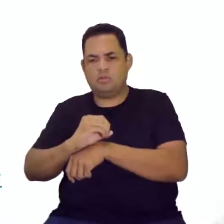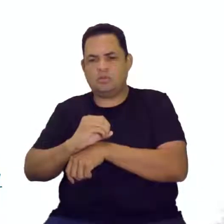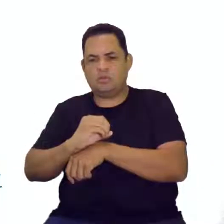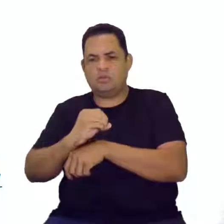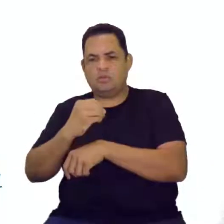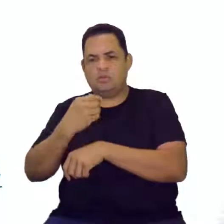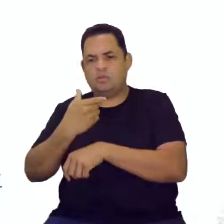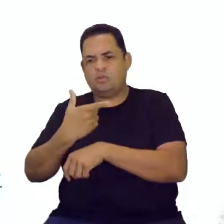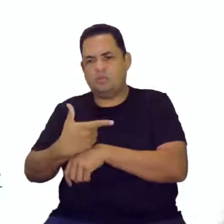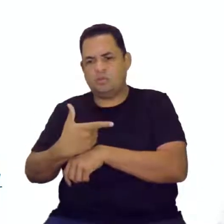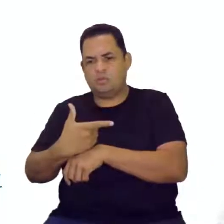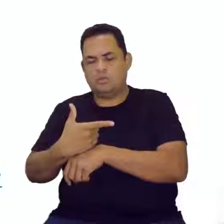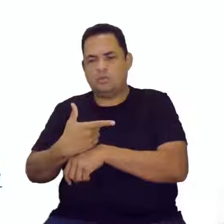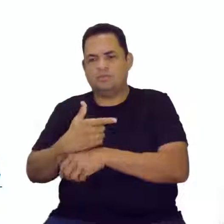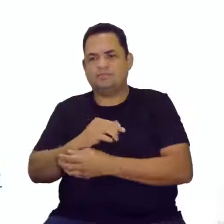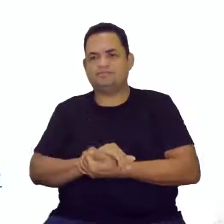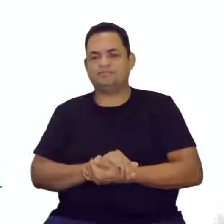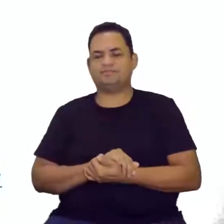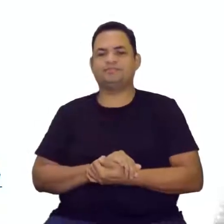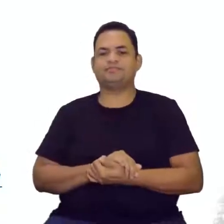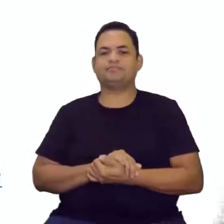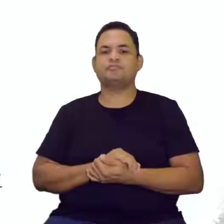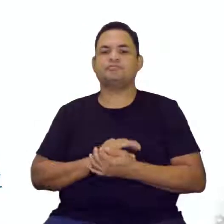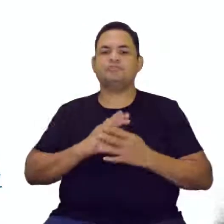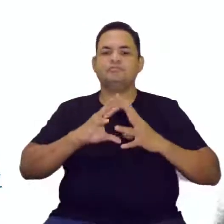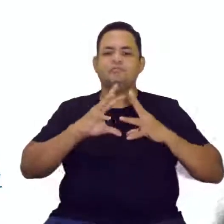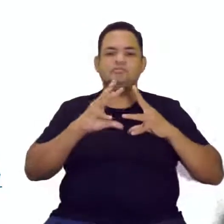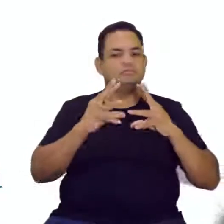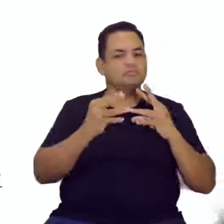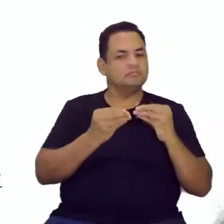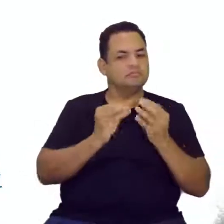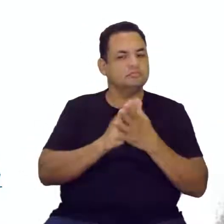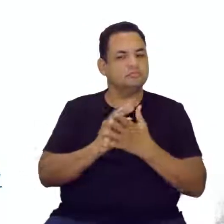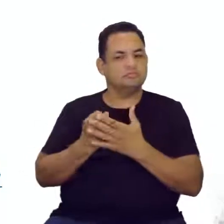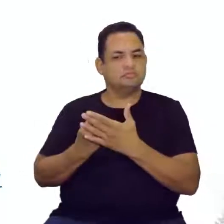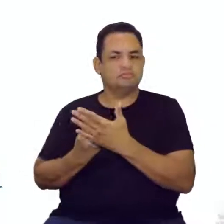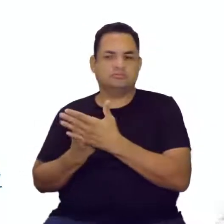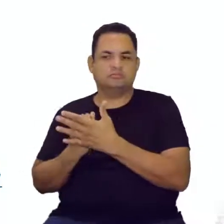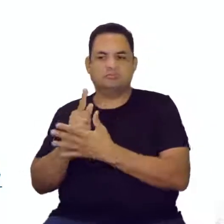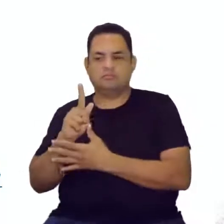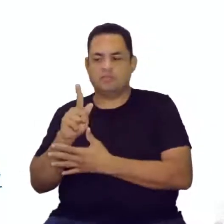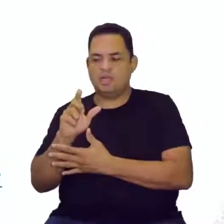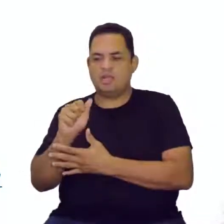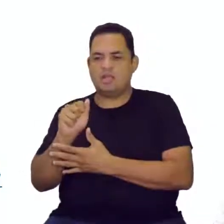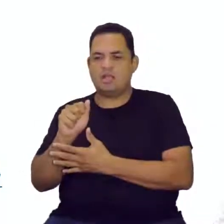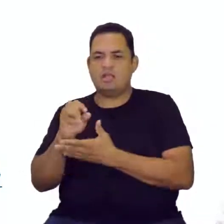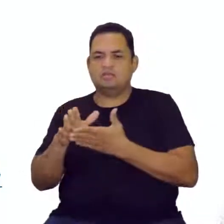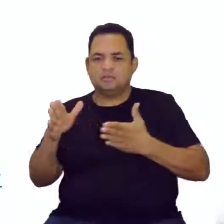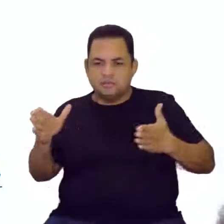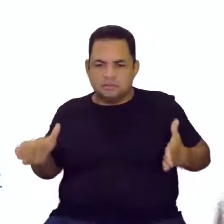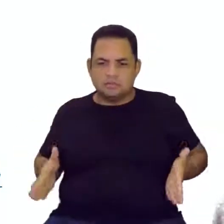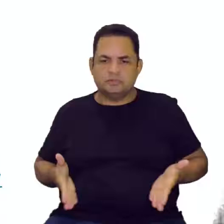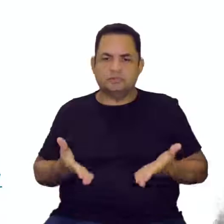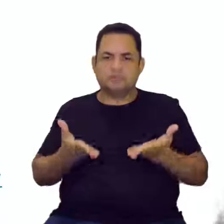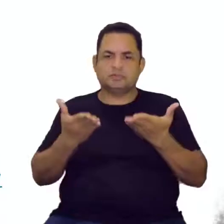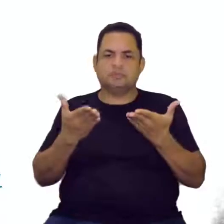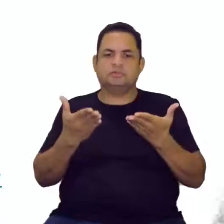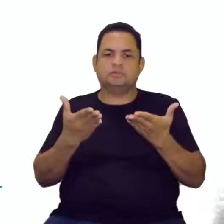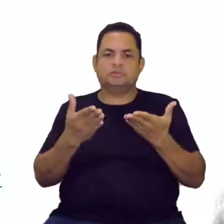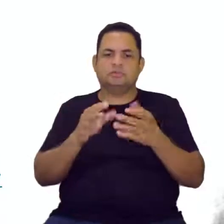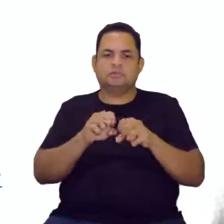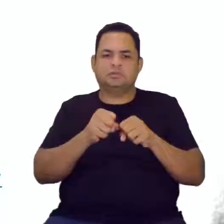simplesmente oxigênio. Então, todos esses gases aqui, eles vão promover